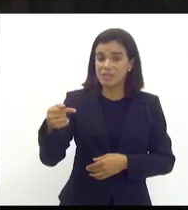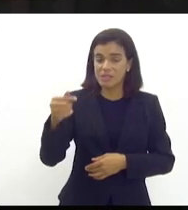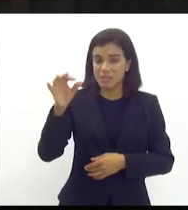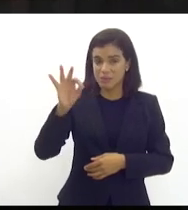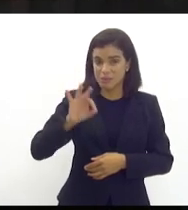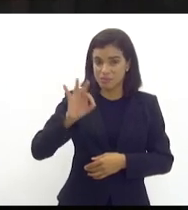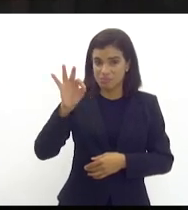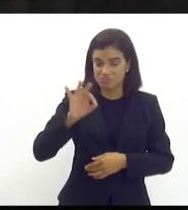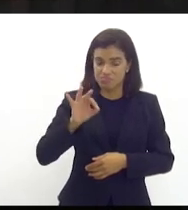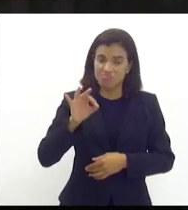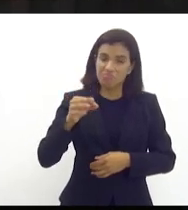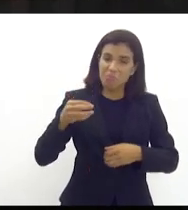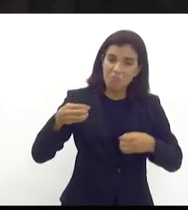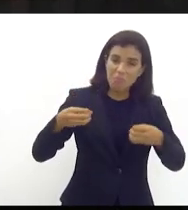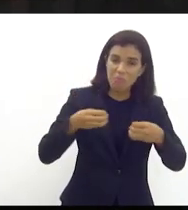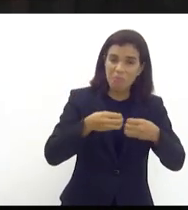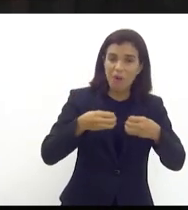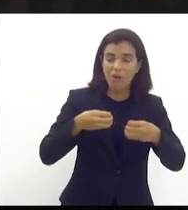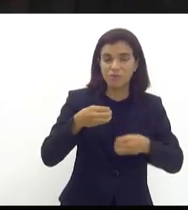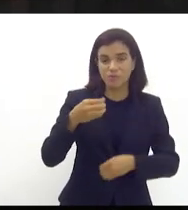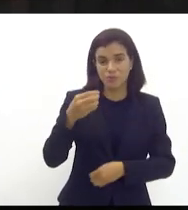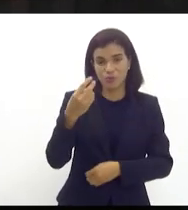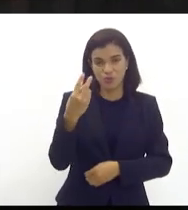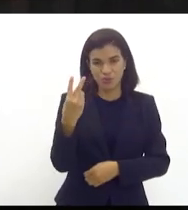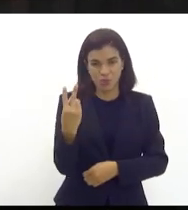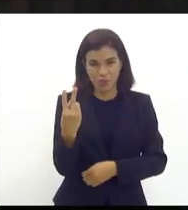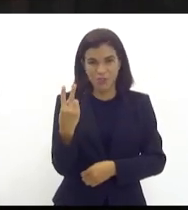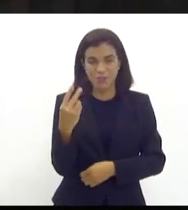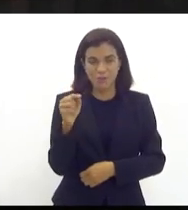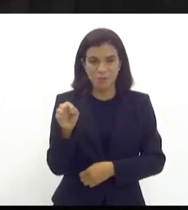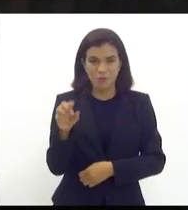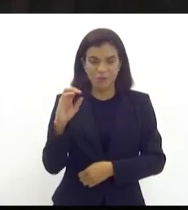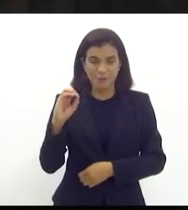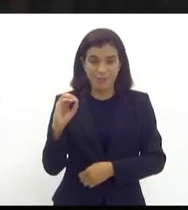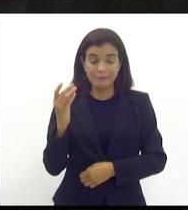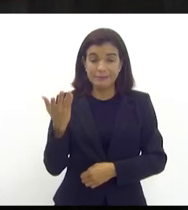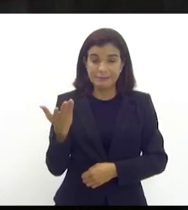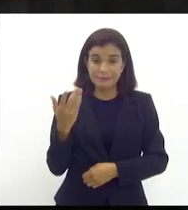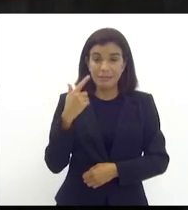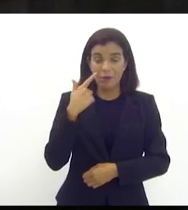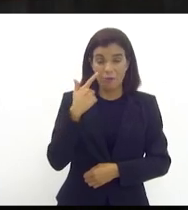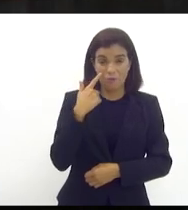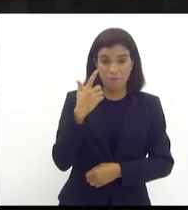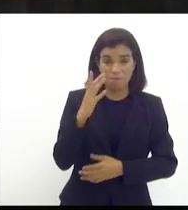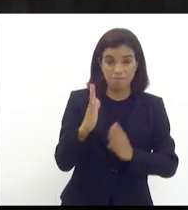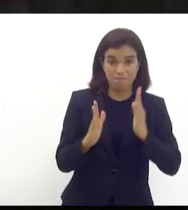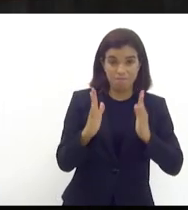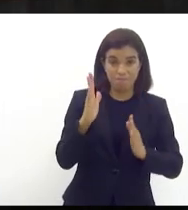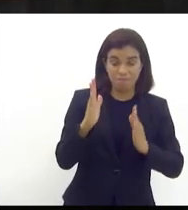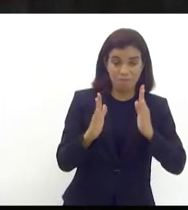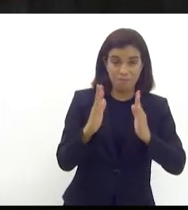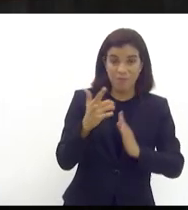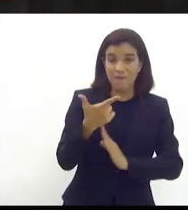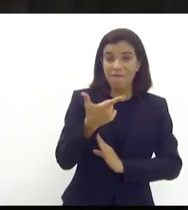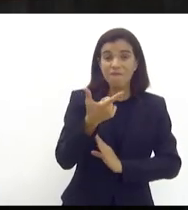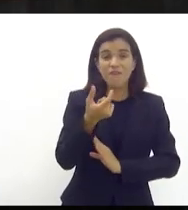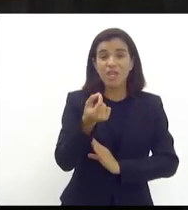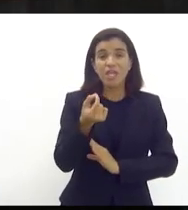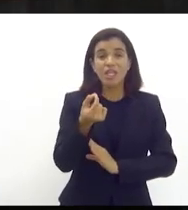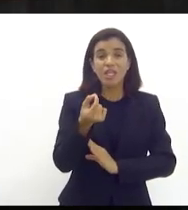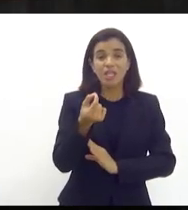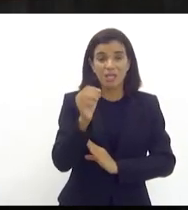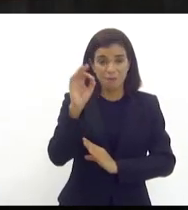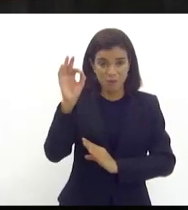1,77%, bem próximo dos 2. Então, essa alíquota de em torno de 20 modal é